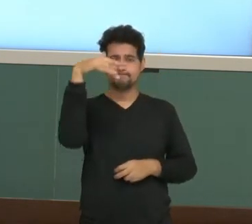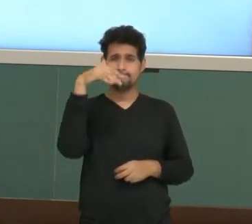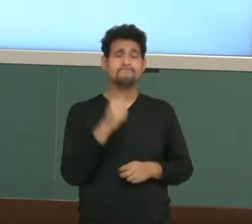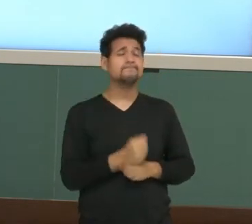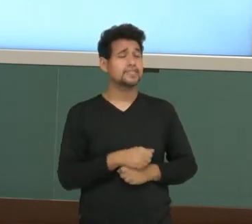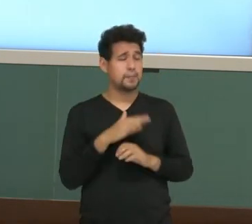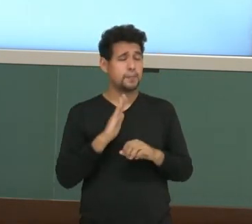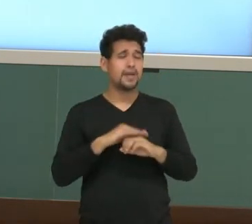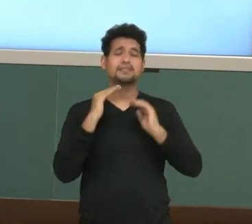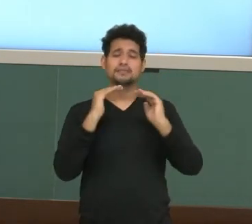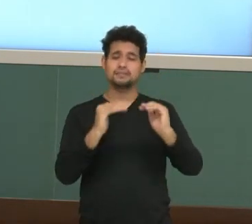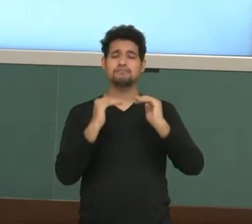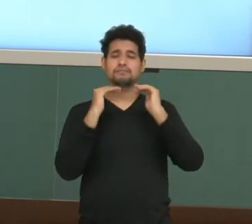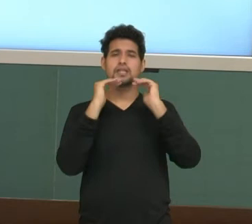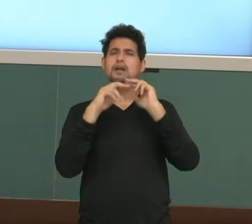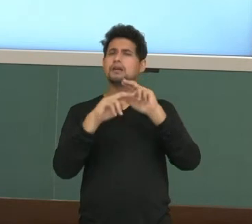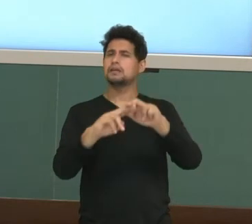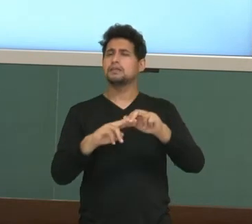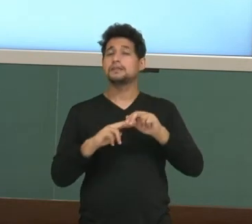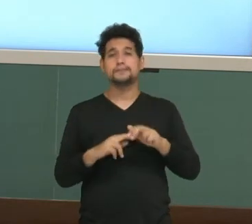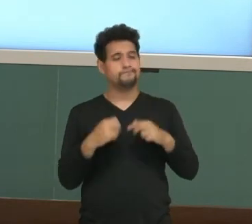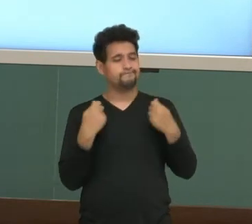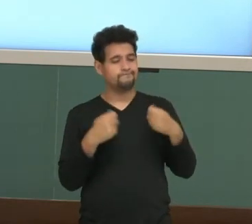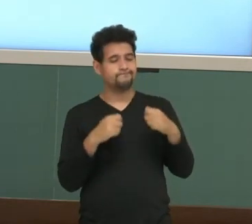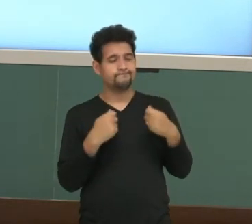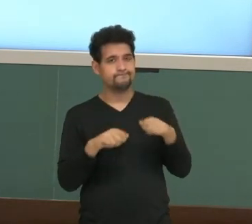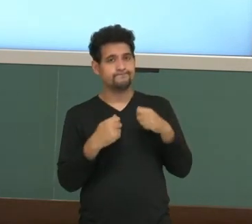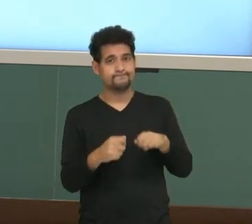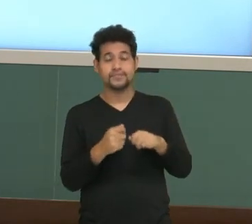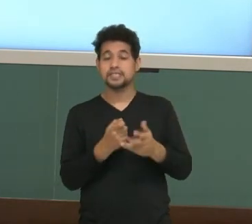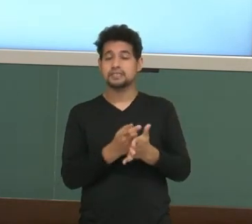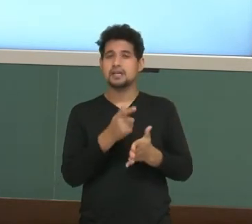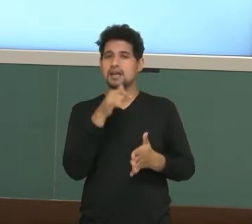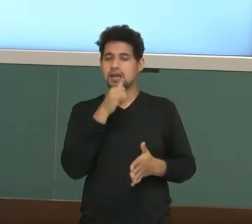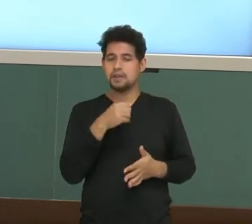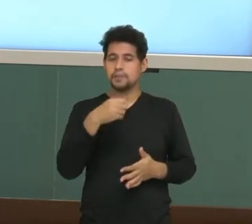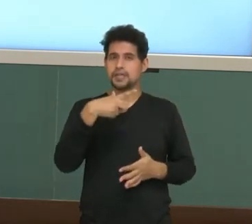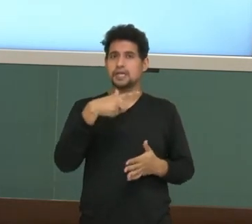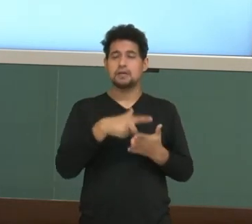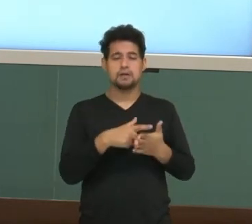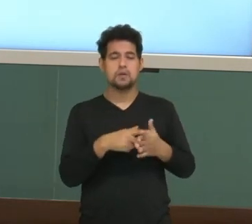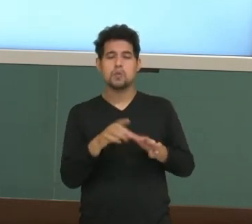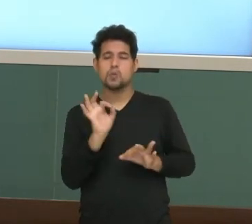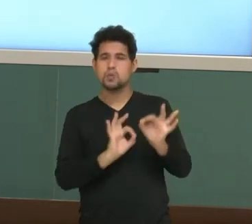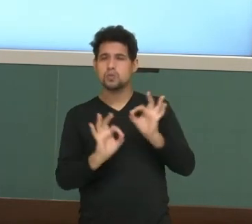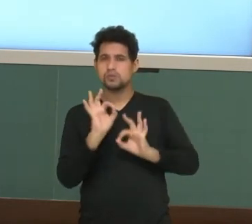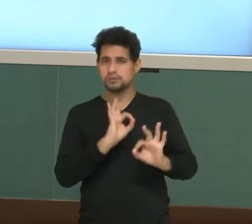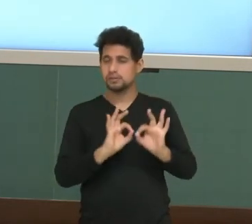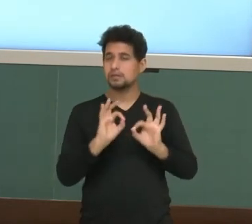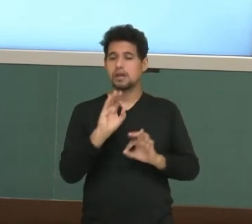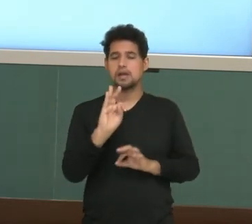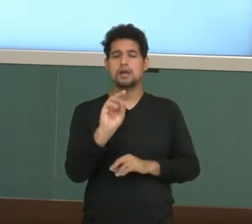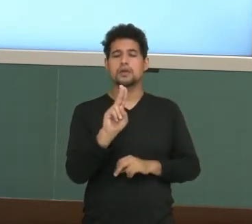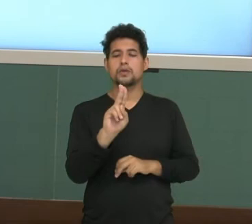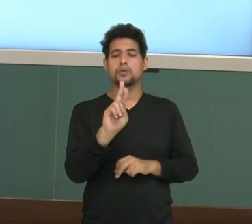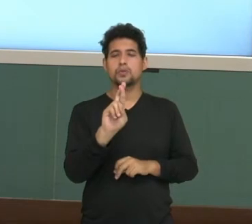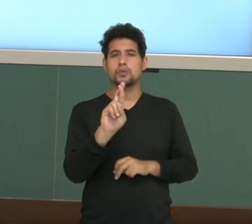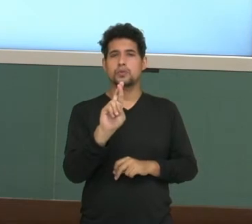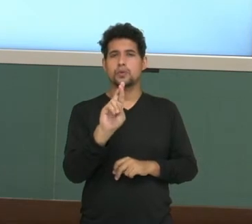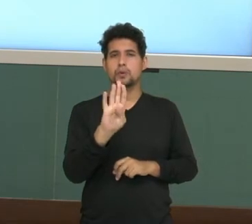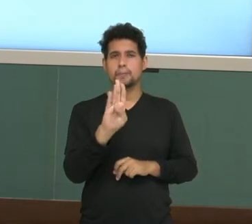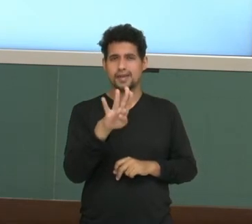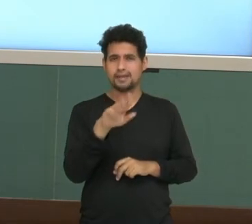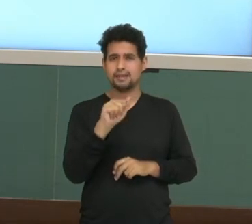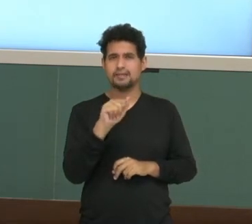mais alta, pois há necessidade de se adquirir o combustível para movimentar essas turbinas. E isto